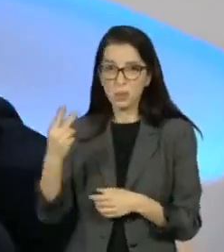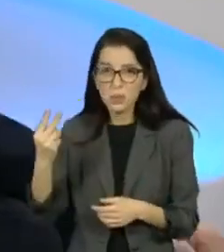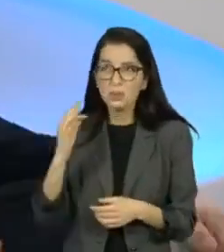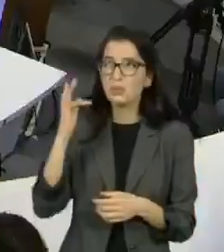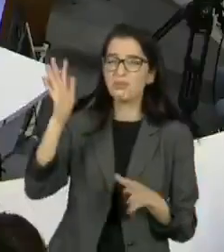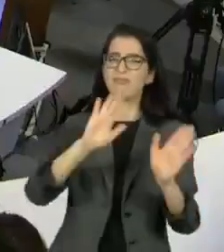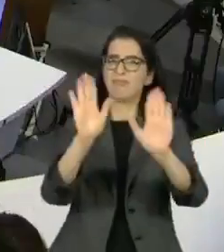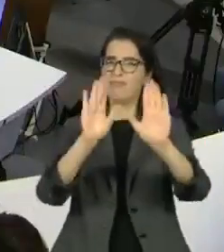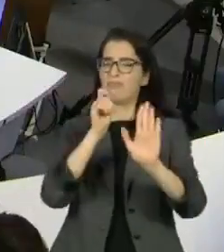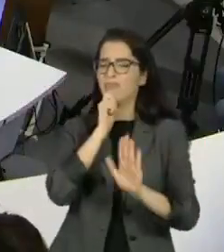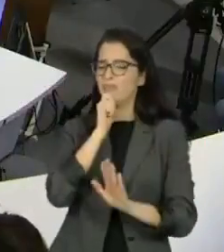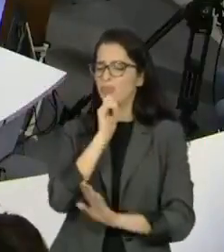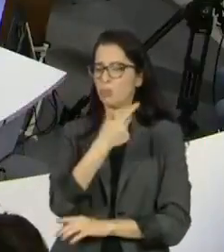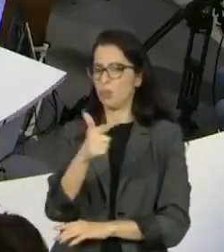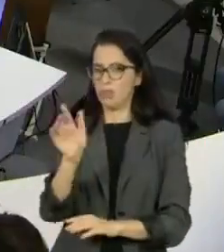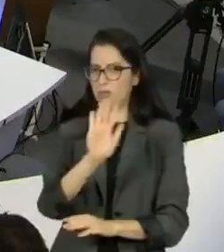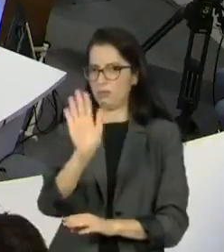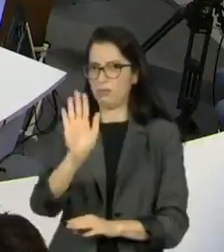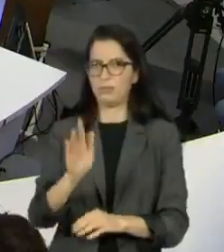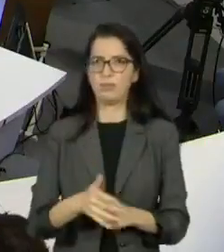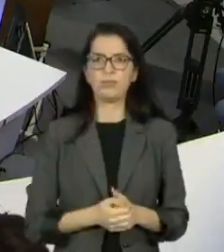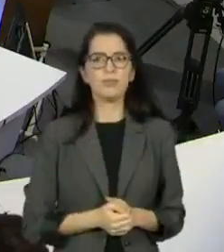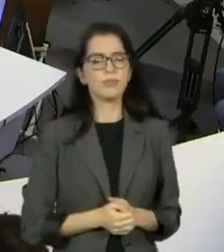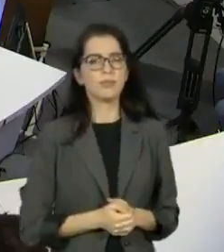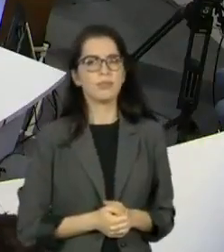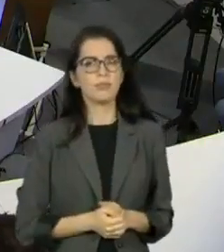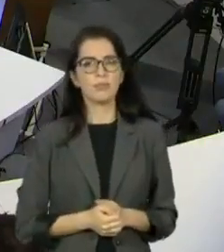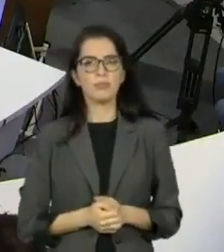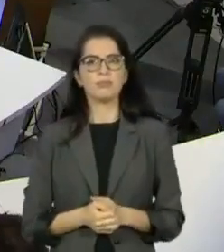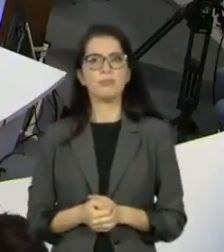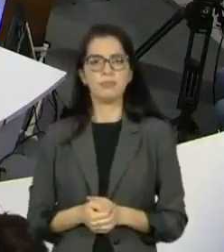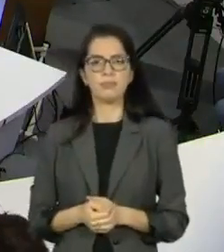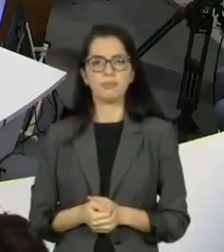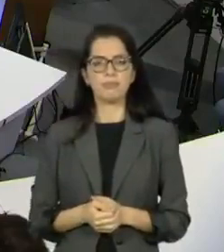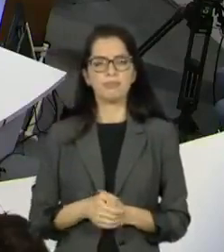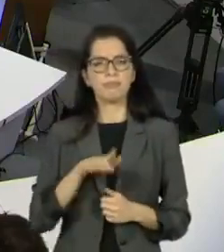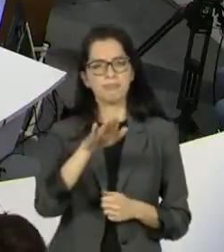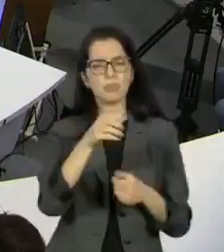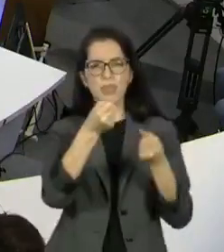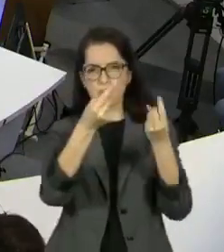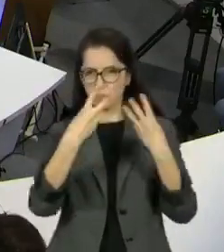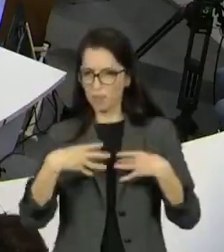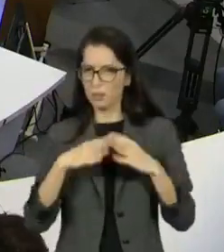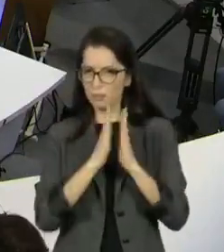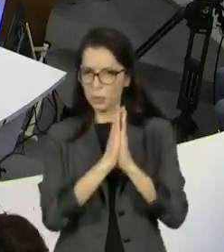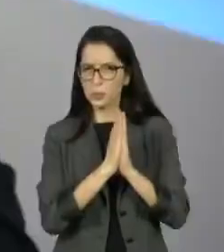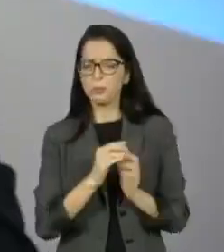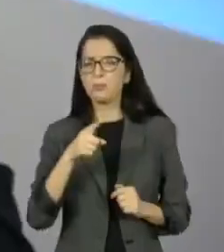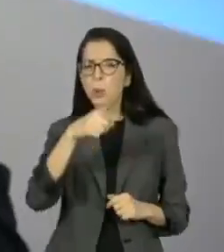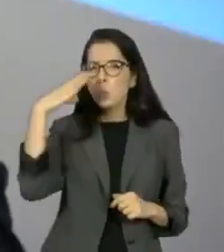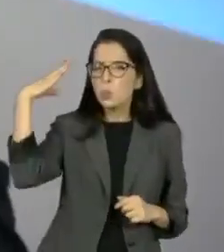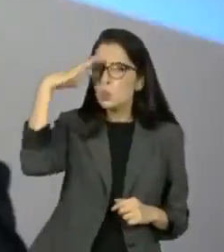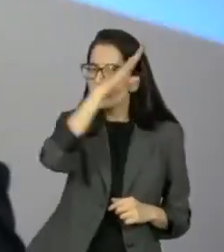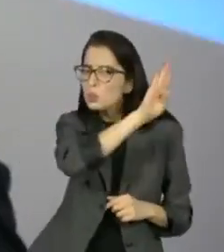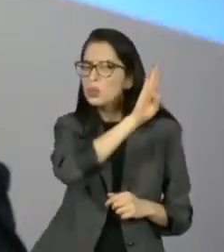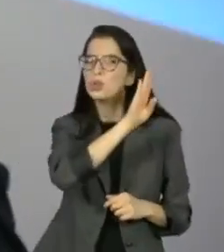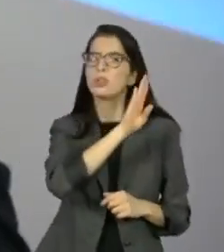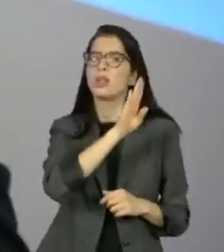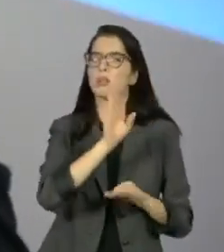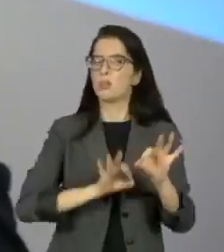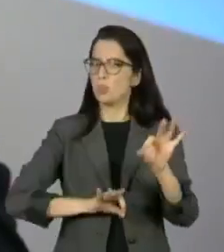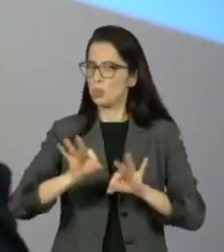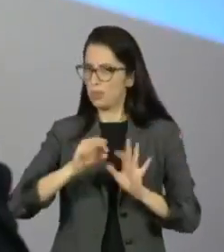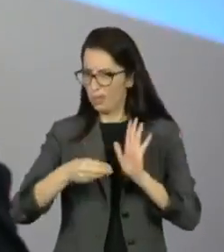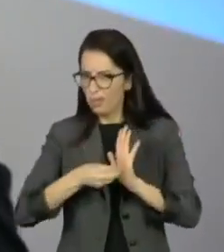Natália. Deputado, o senhor fala que falta um projeto para o governo Bolsonaro, para o país nesse momento. Mas o senhor votou com o